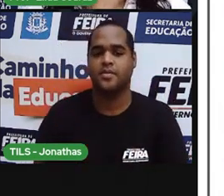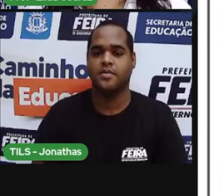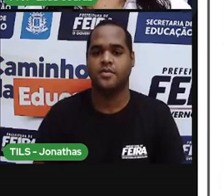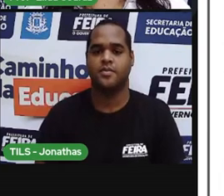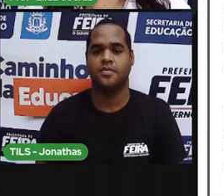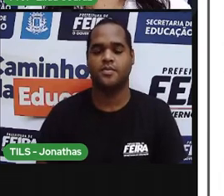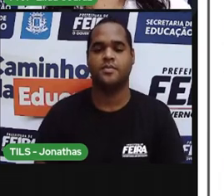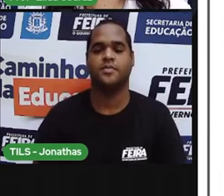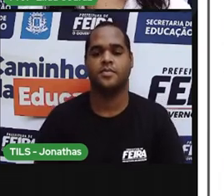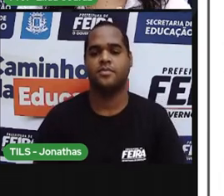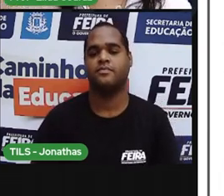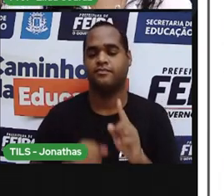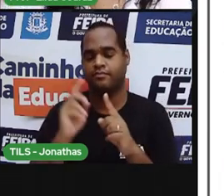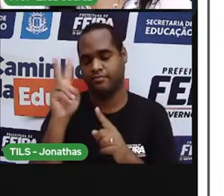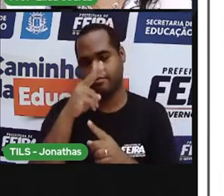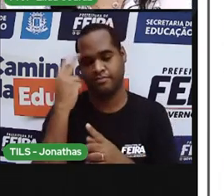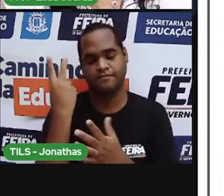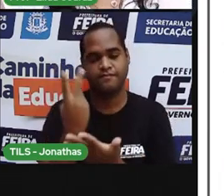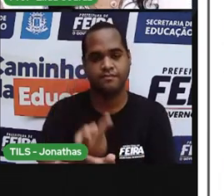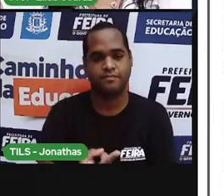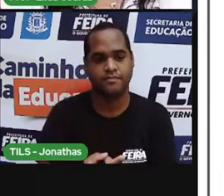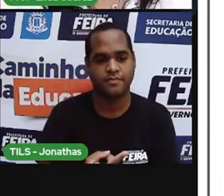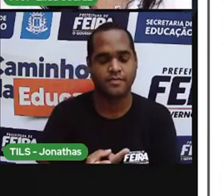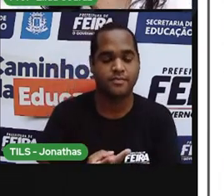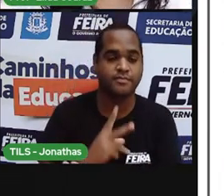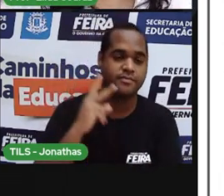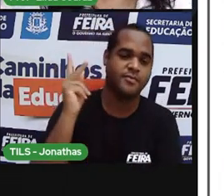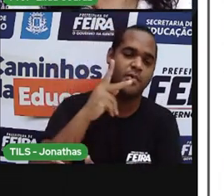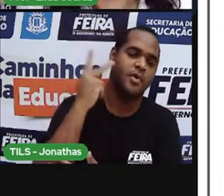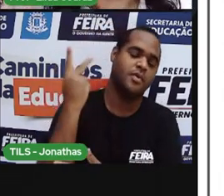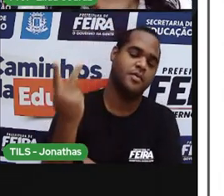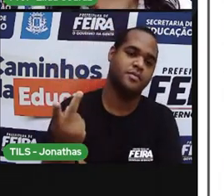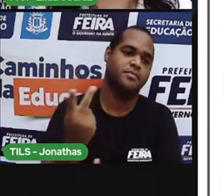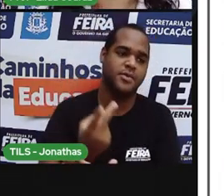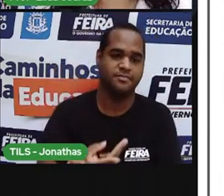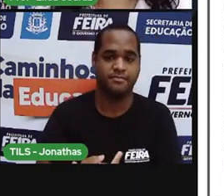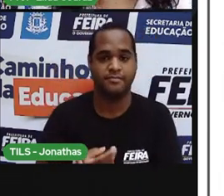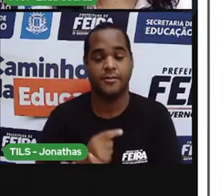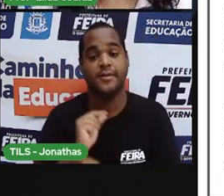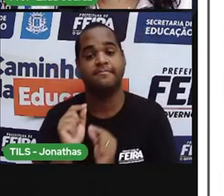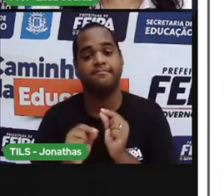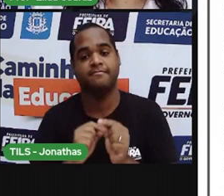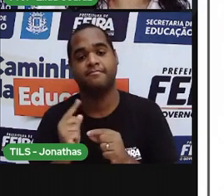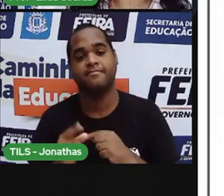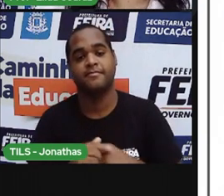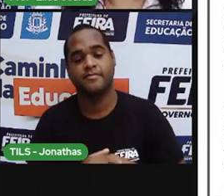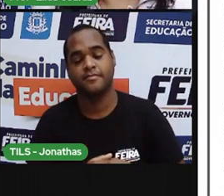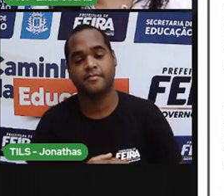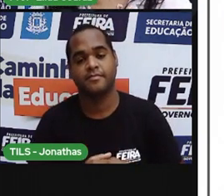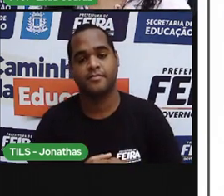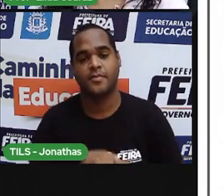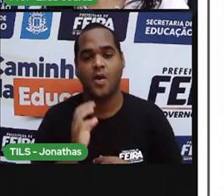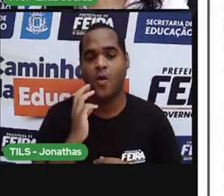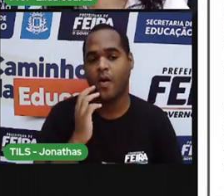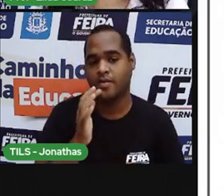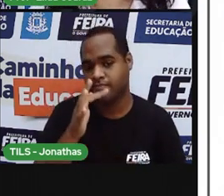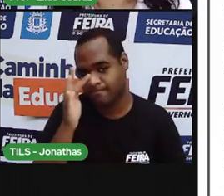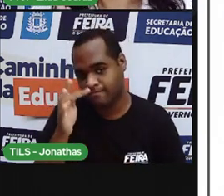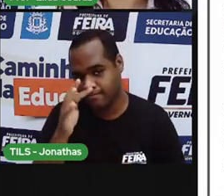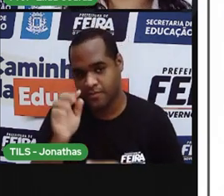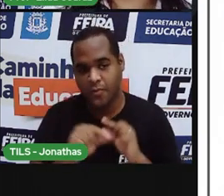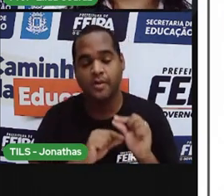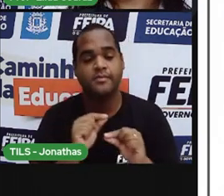Quem foi que desmaiou? Quem foi que teve lá um desmaio, passou mal e desmaiou? Foi o Cravo ou foi a